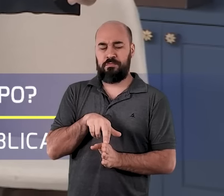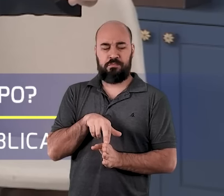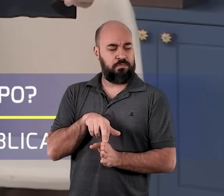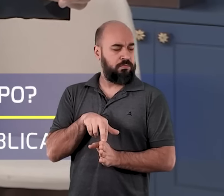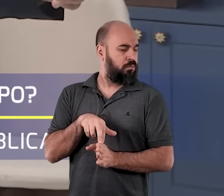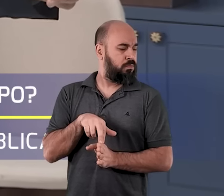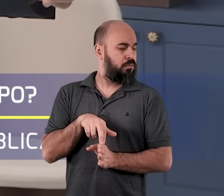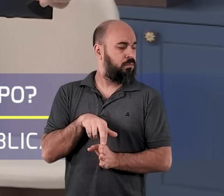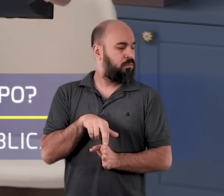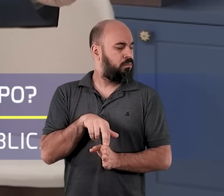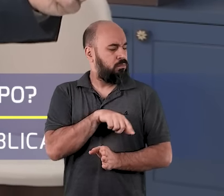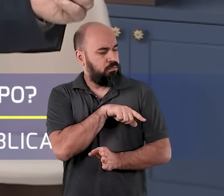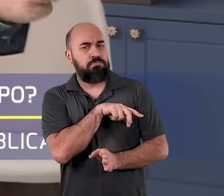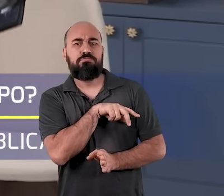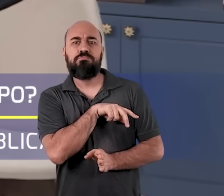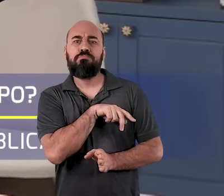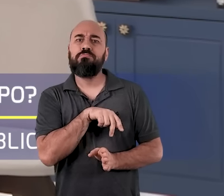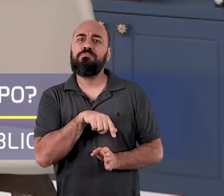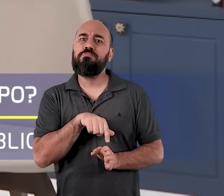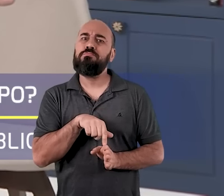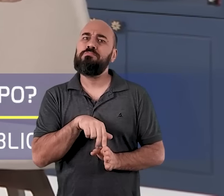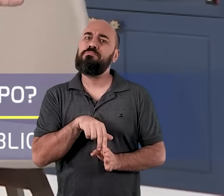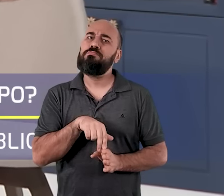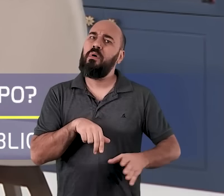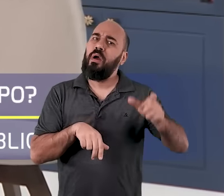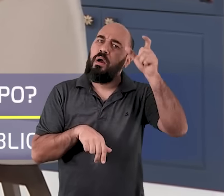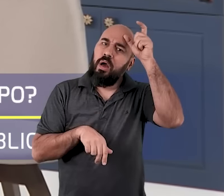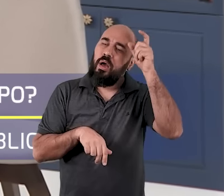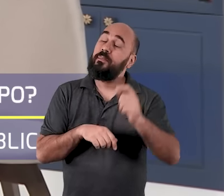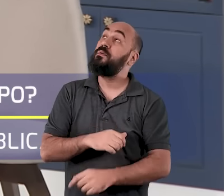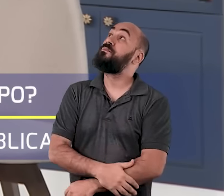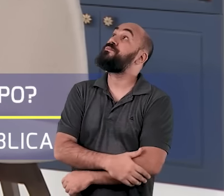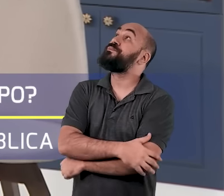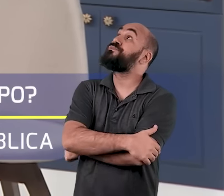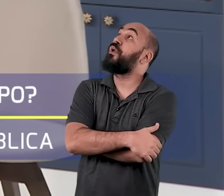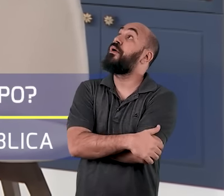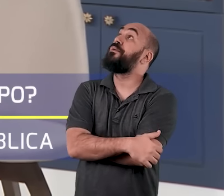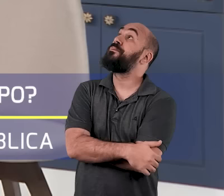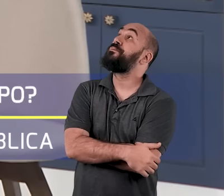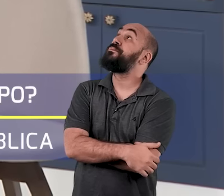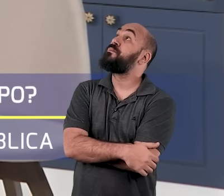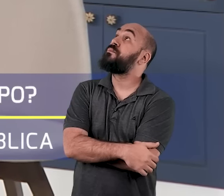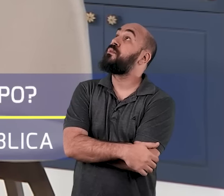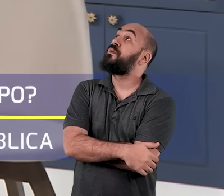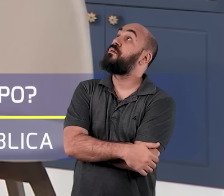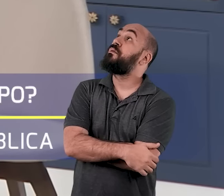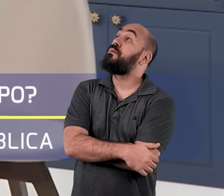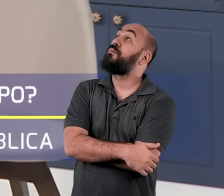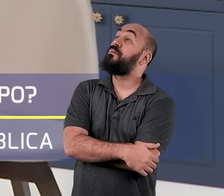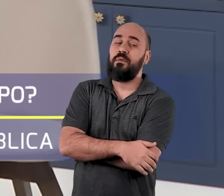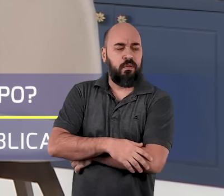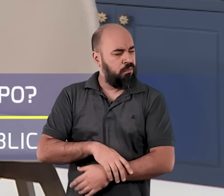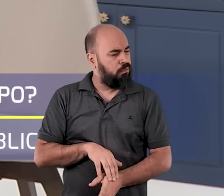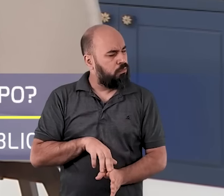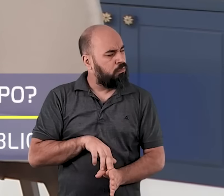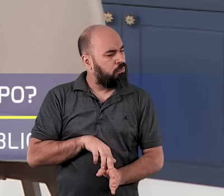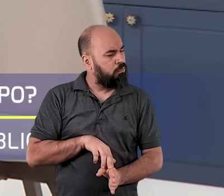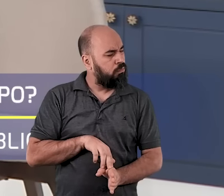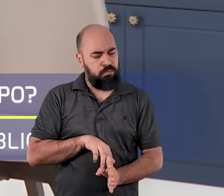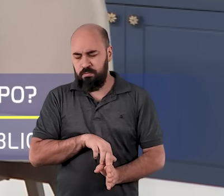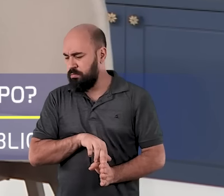muro e via o diabo. E o diabo quieto, passivo, apenas olhando para ele. E aí ele olha de novo para Jesus